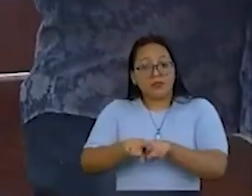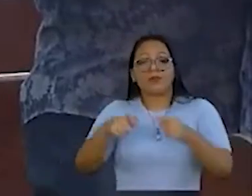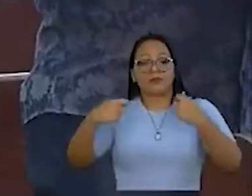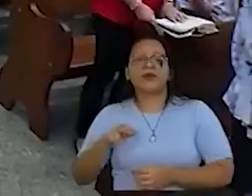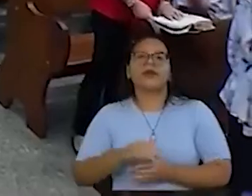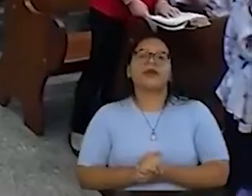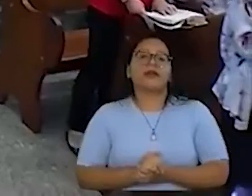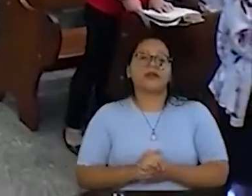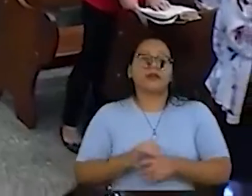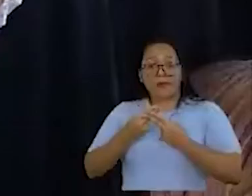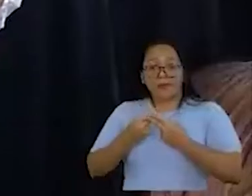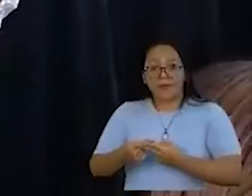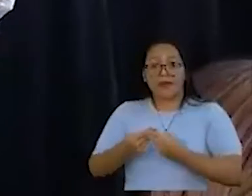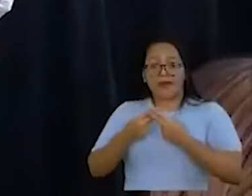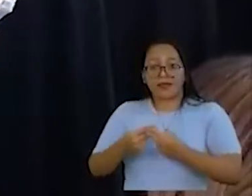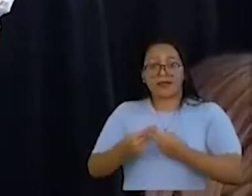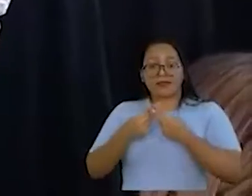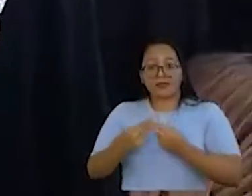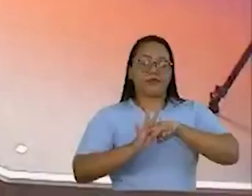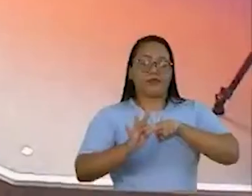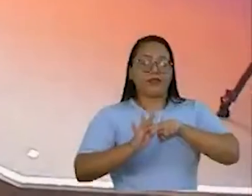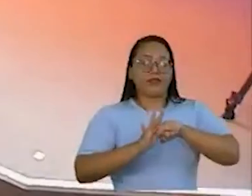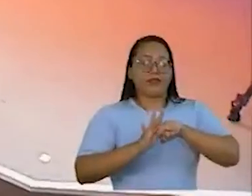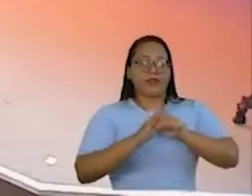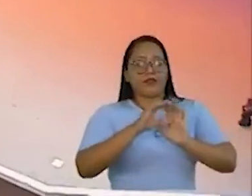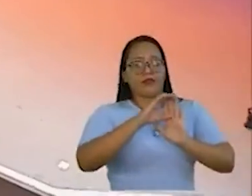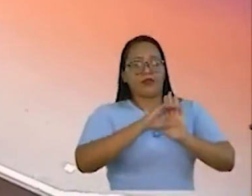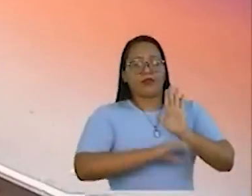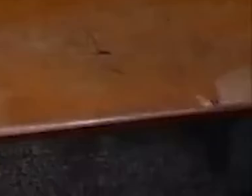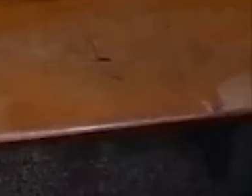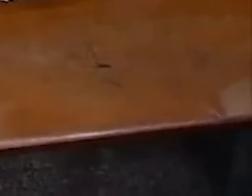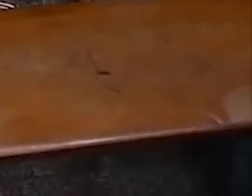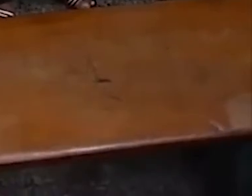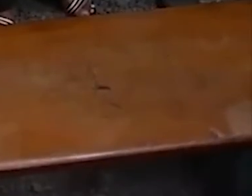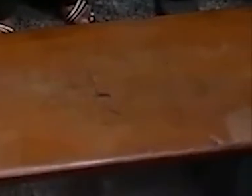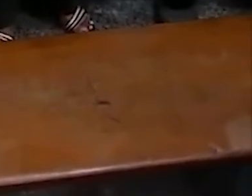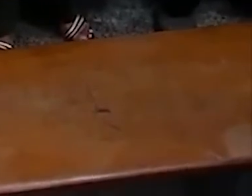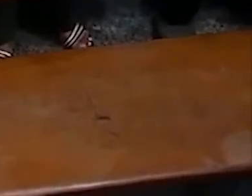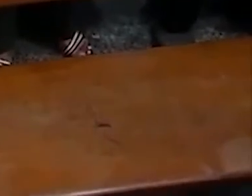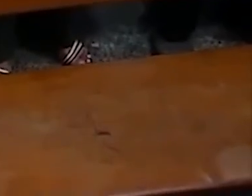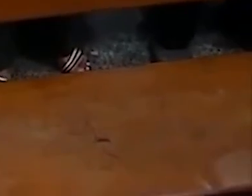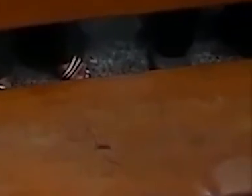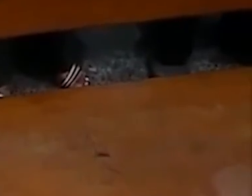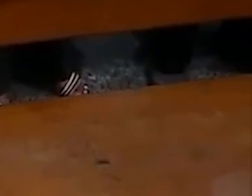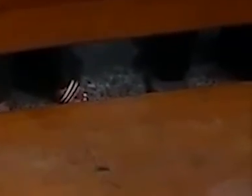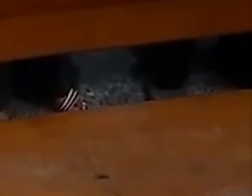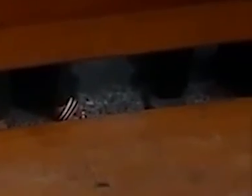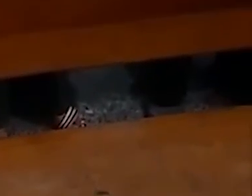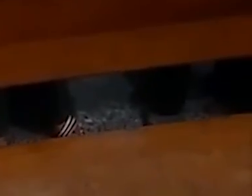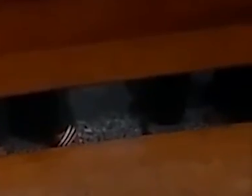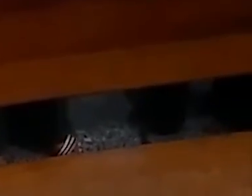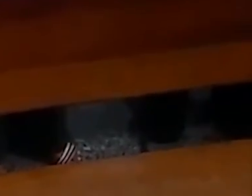de Deus em Belém 2022, guiados pela Bíblia e pelo Espírito Santo.